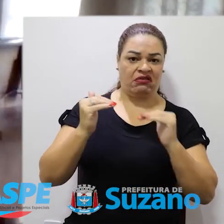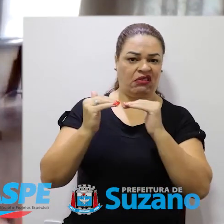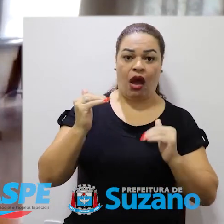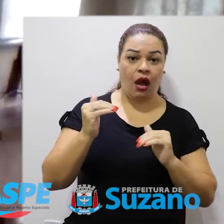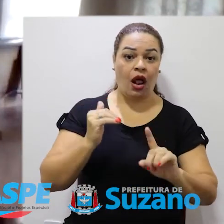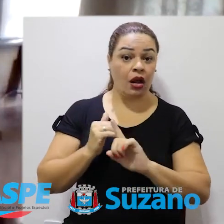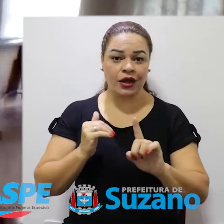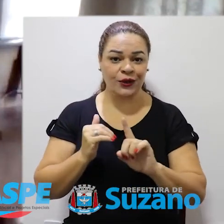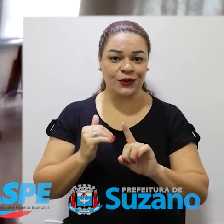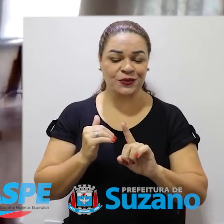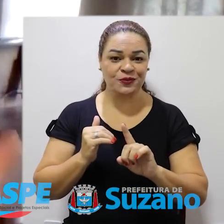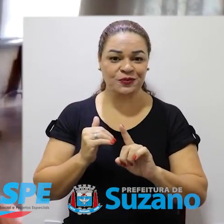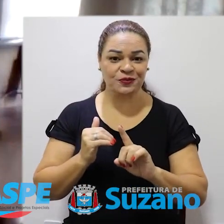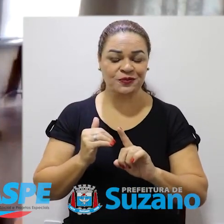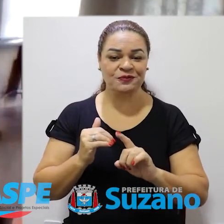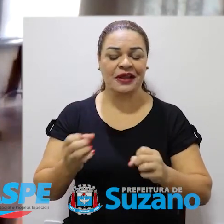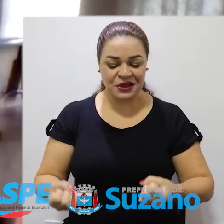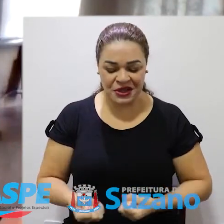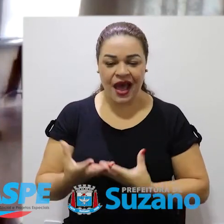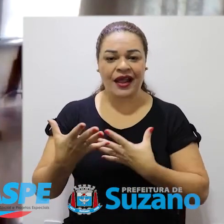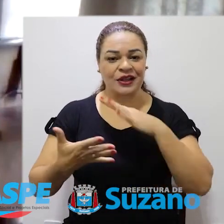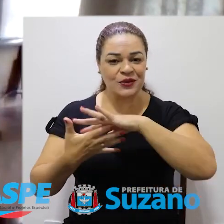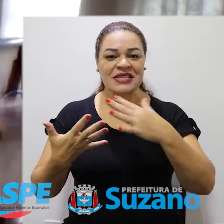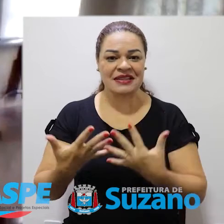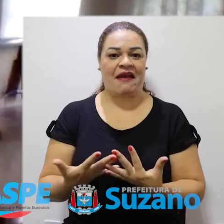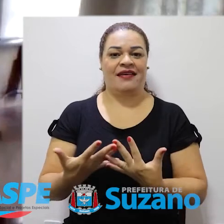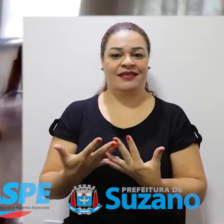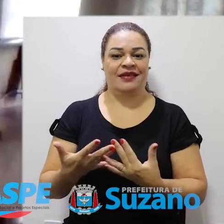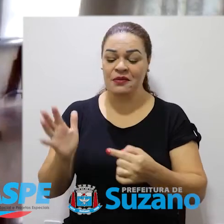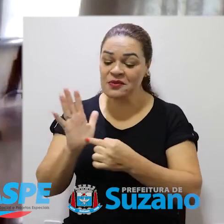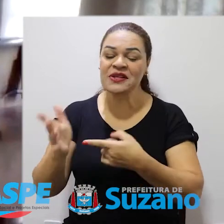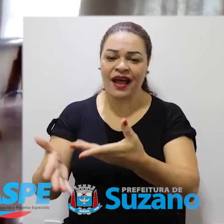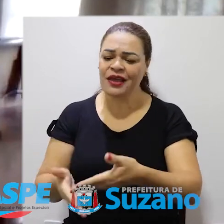A língua de sinais veio para a gente poder dizer que essas pessoas podem ser.